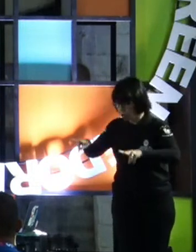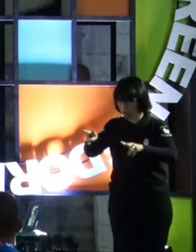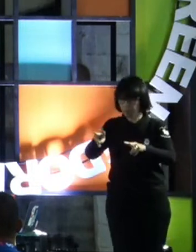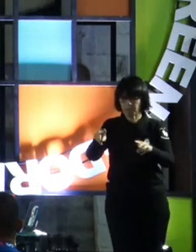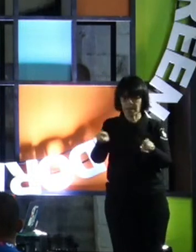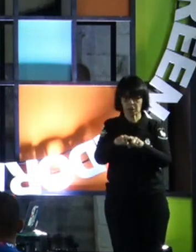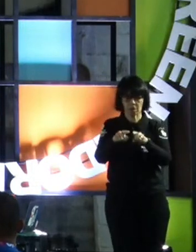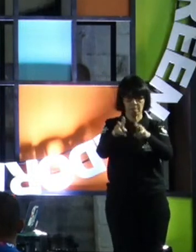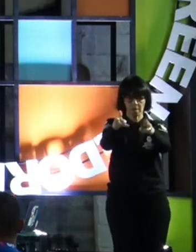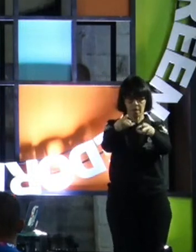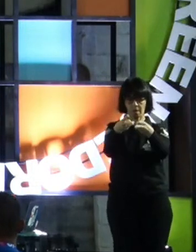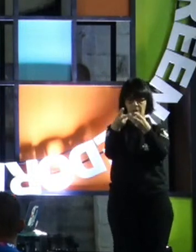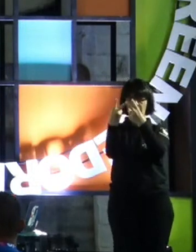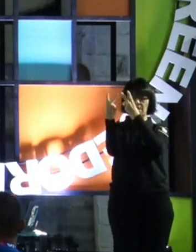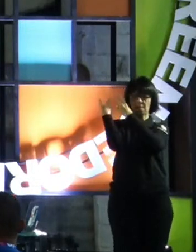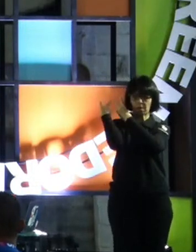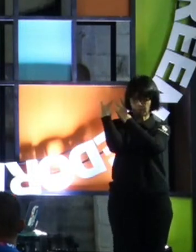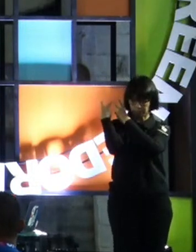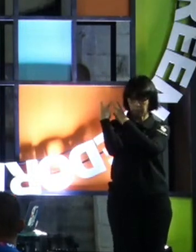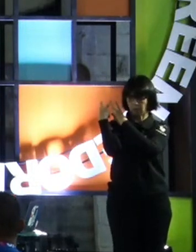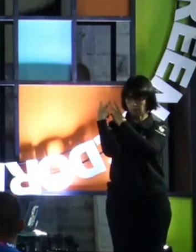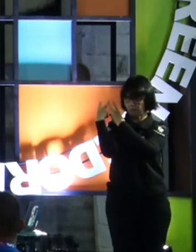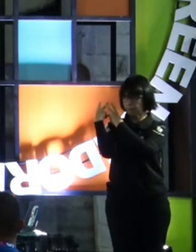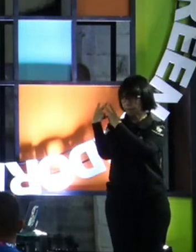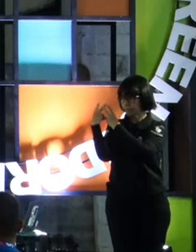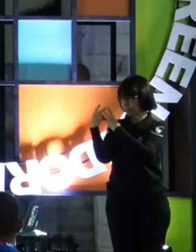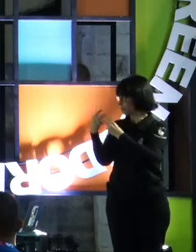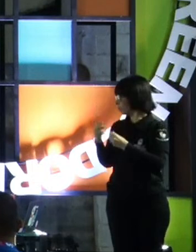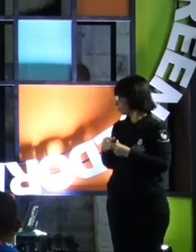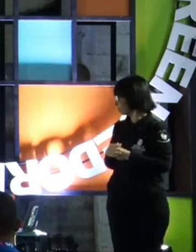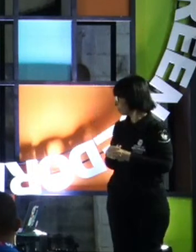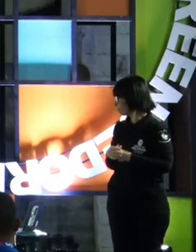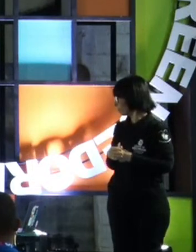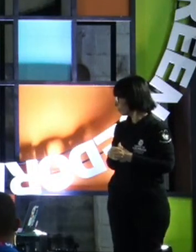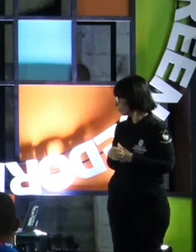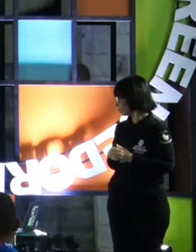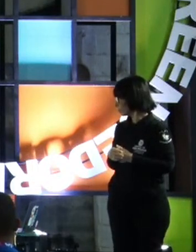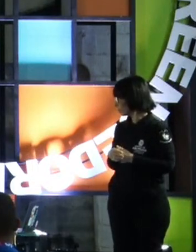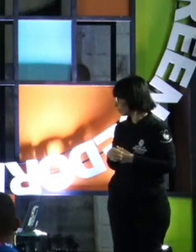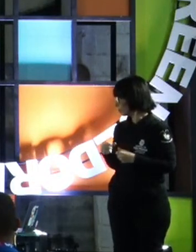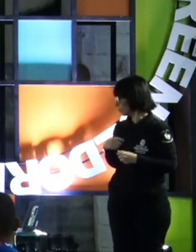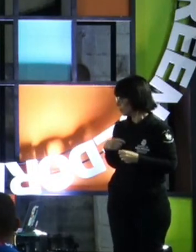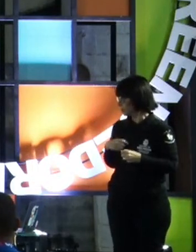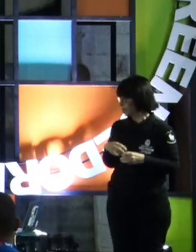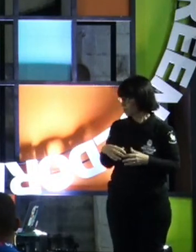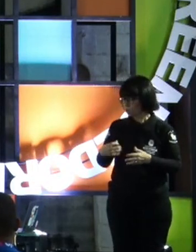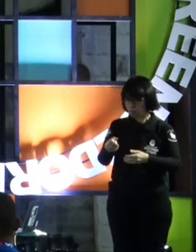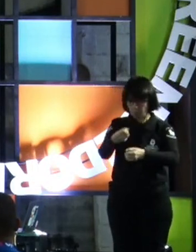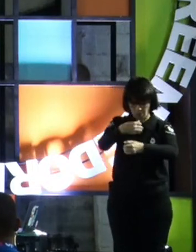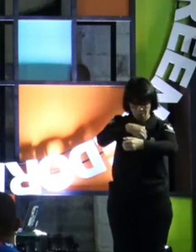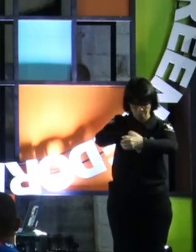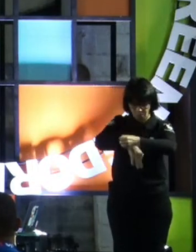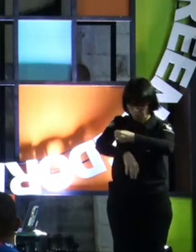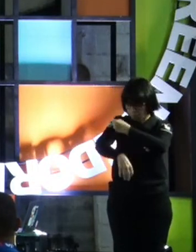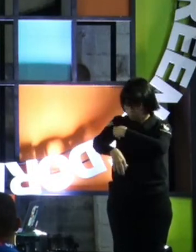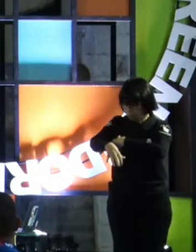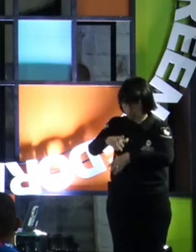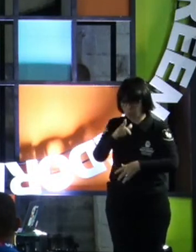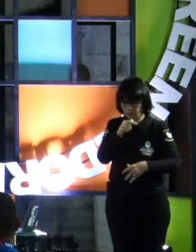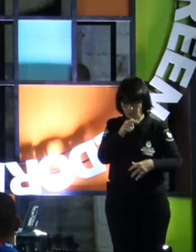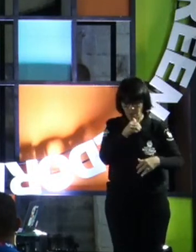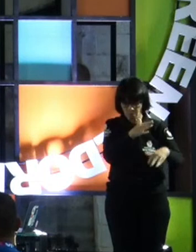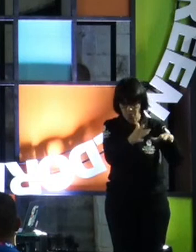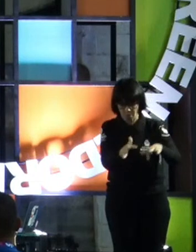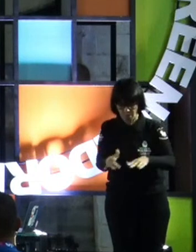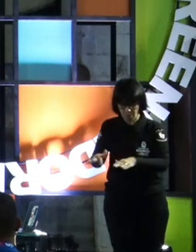meio que merda vocês fizeram, hein? Parabéns. Com artérias, rios, raízes